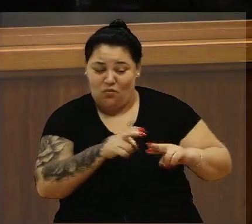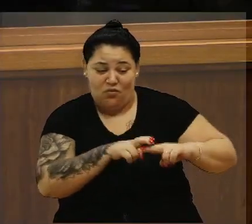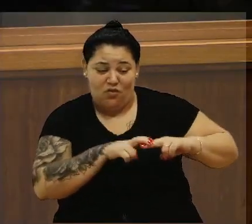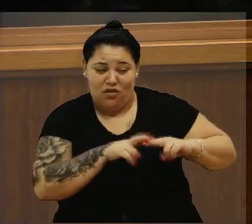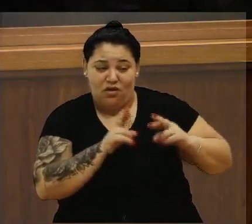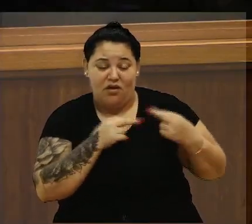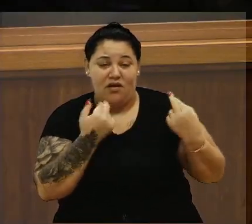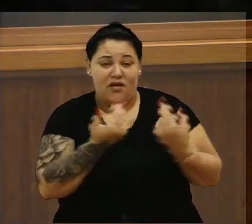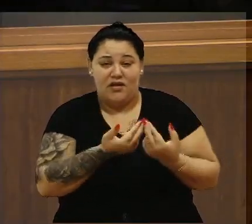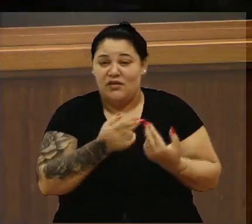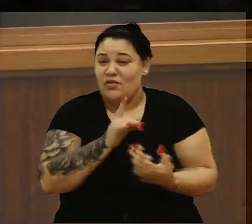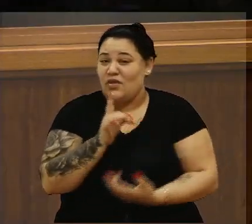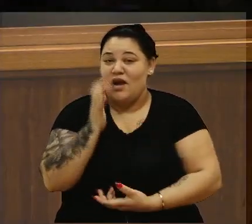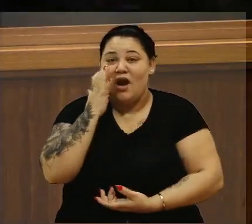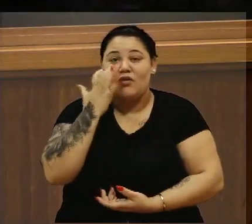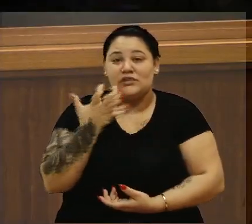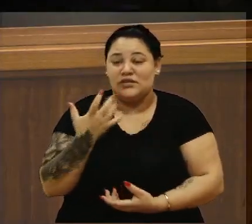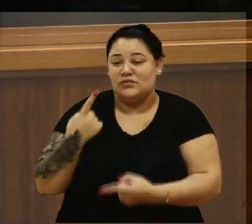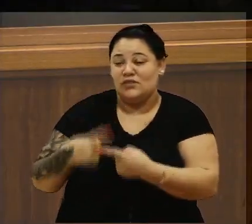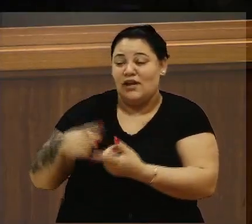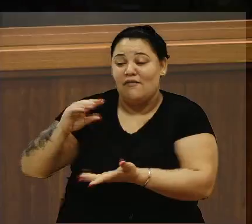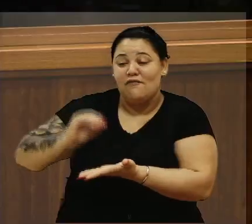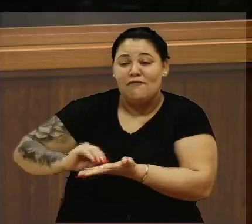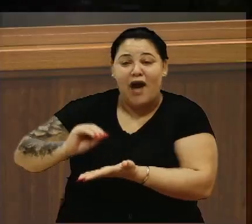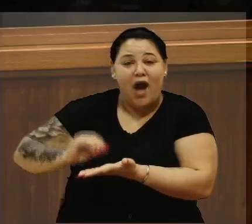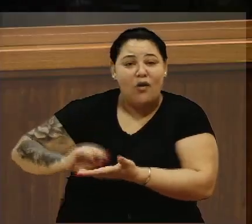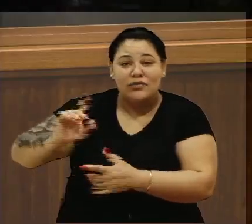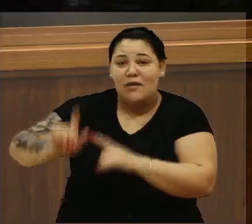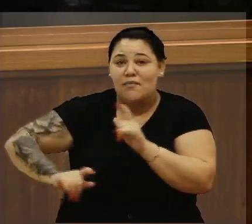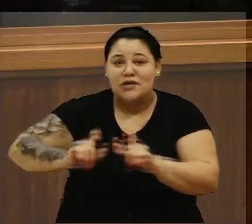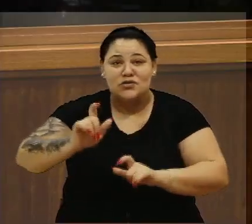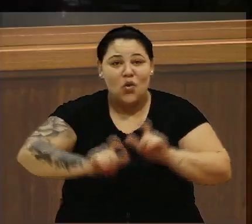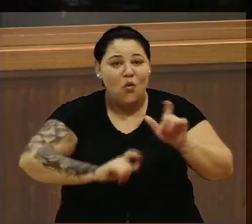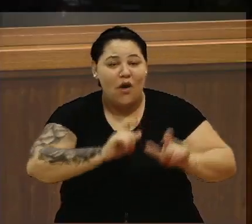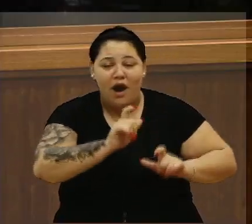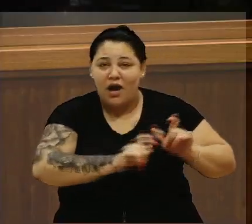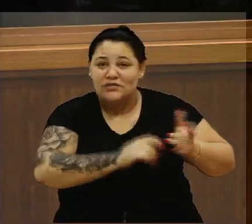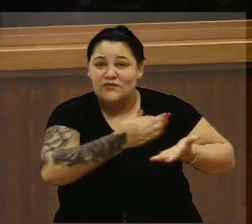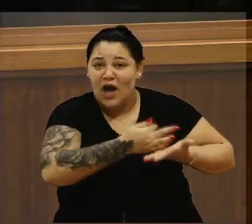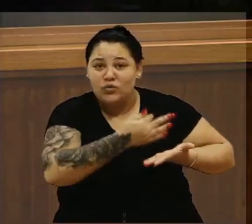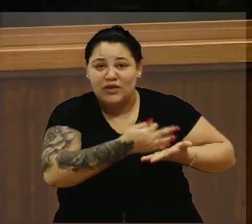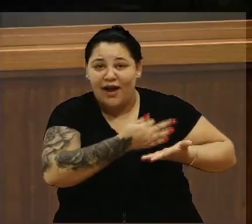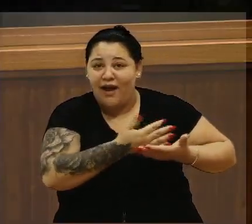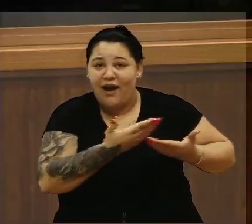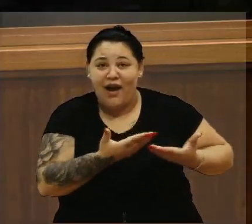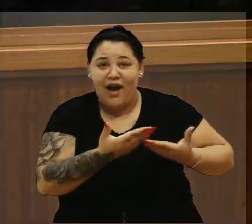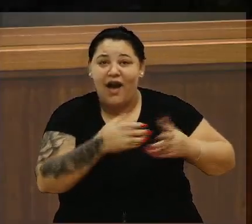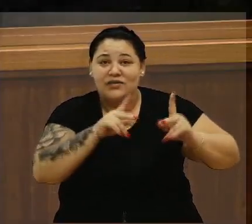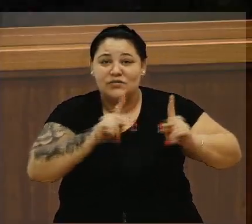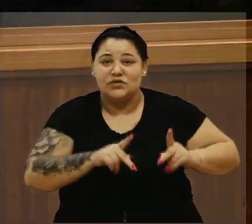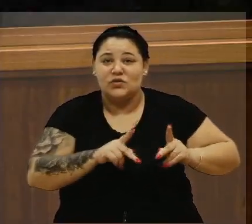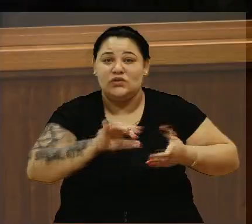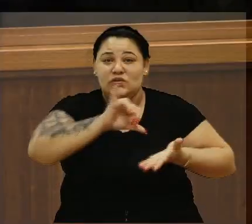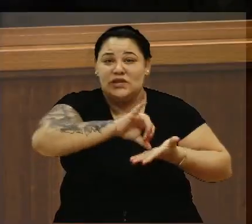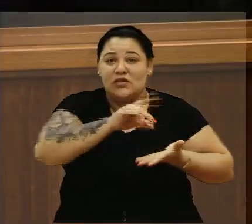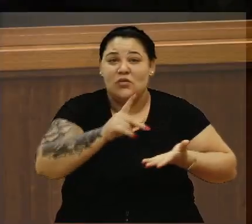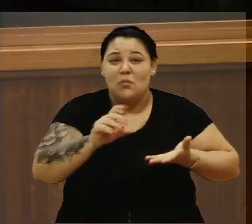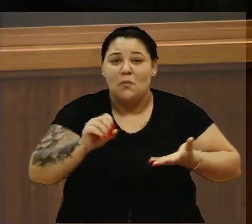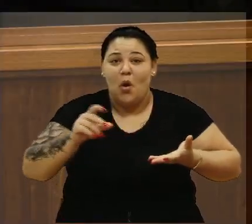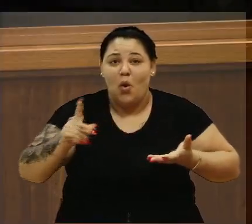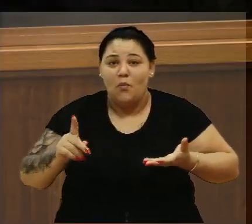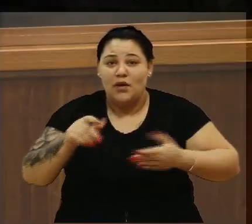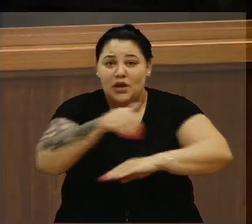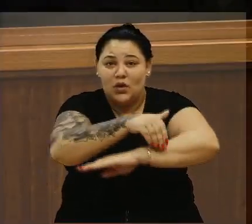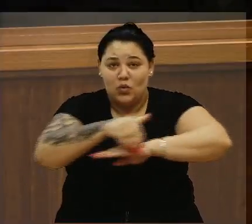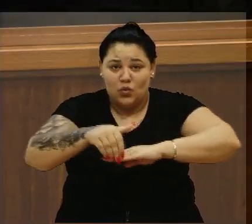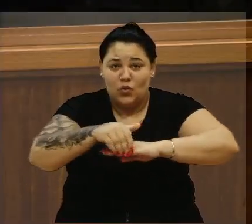acontecem por falta de quórum. Quando as pessoas lá do Centro Pop Rua são transferidas para os outros projetos, que eu